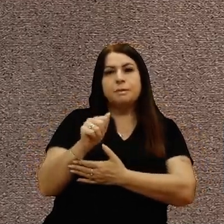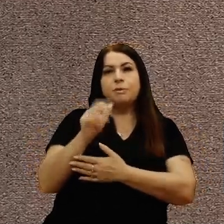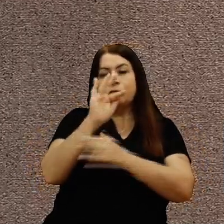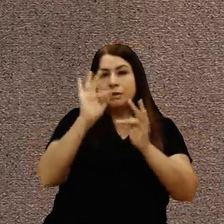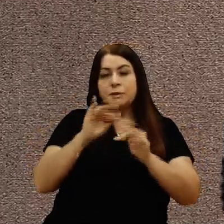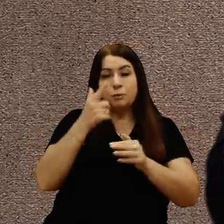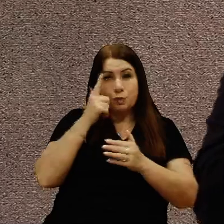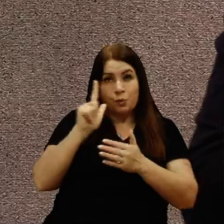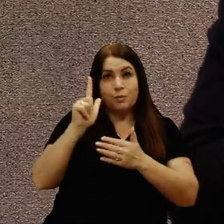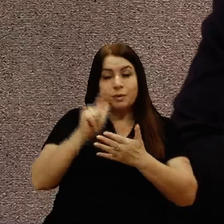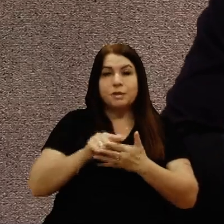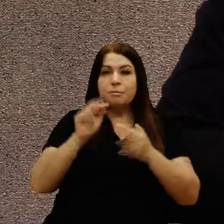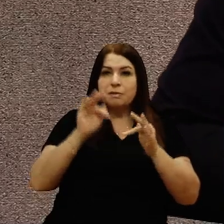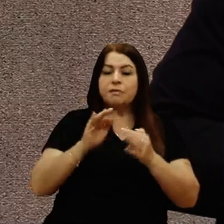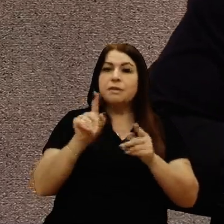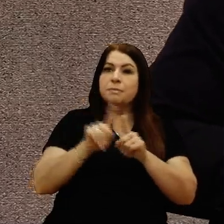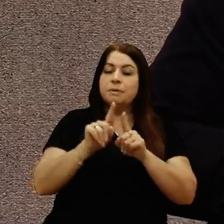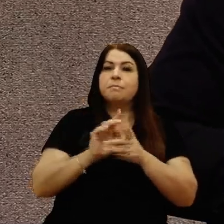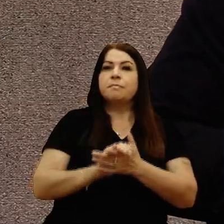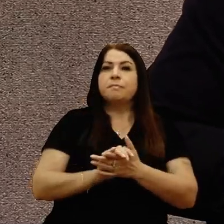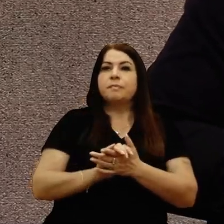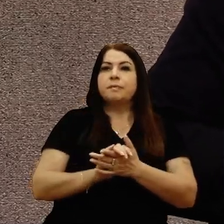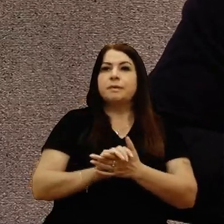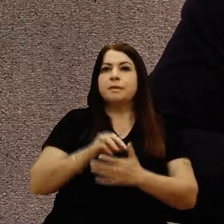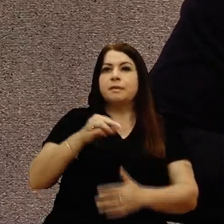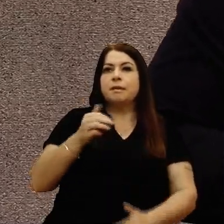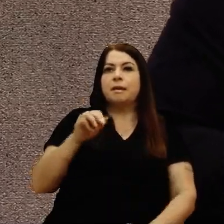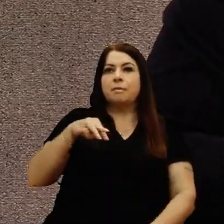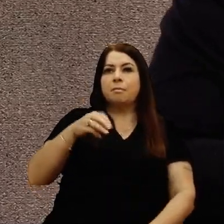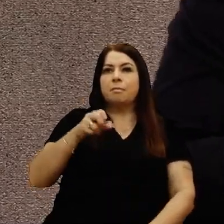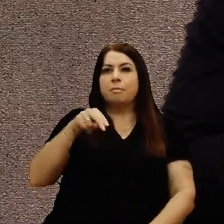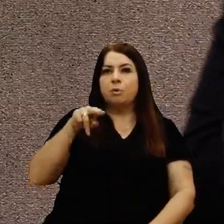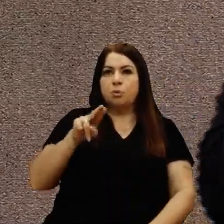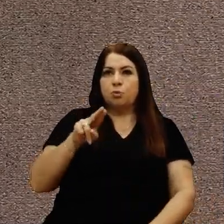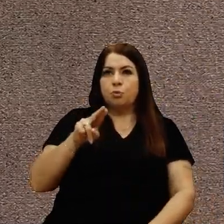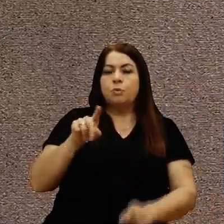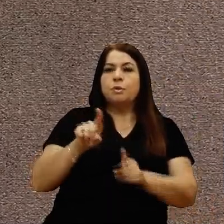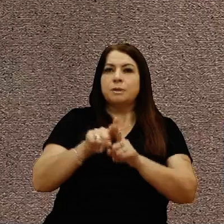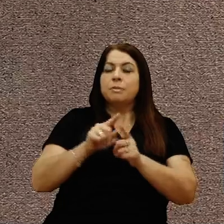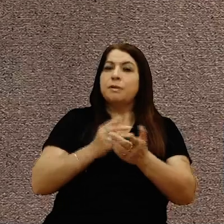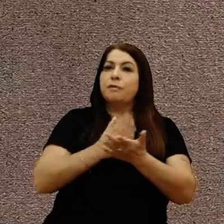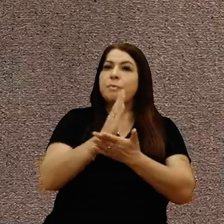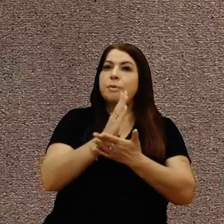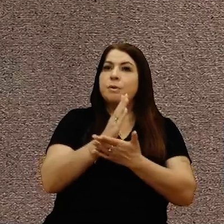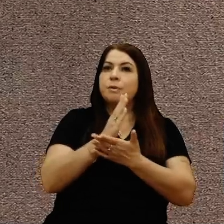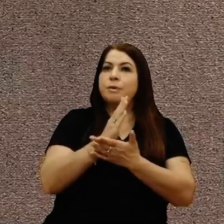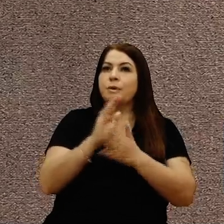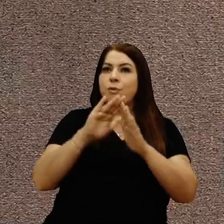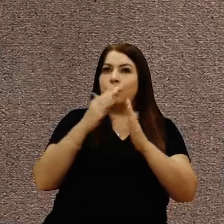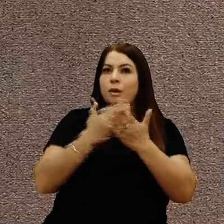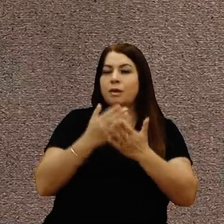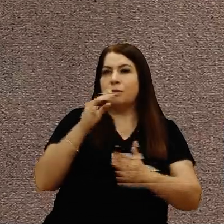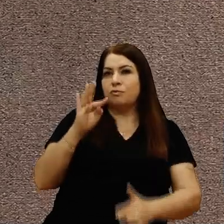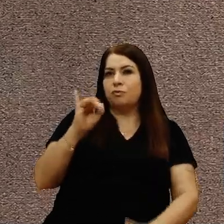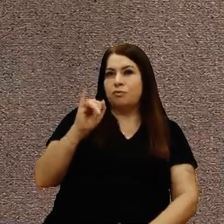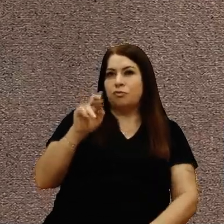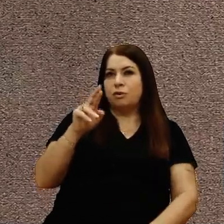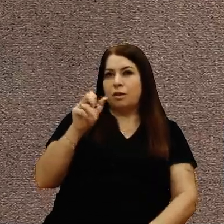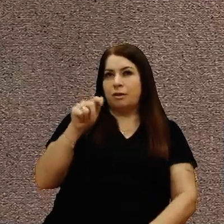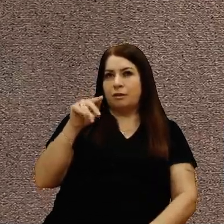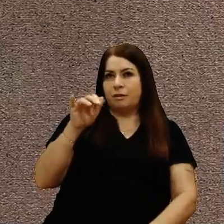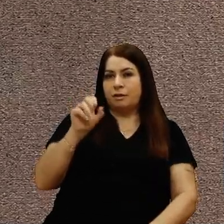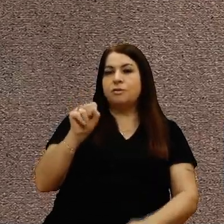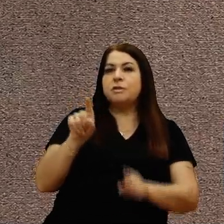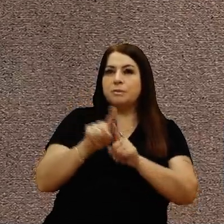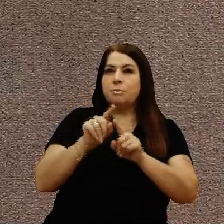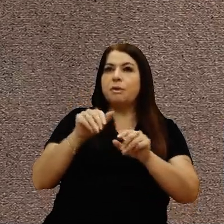para finalizar, mencionar também a Manu Andriola Rodrigues, que foi aprovada para o Colégio Tiradentes, inclusive já vou encaminhar voto de